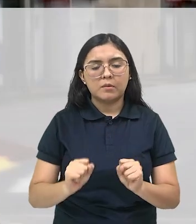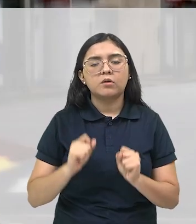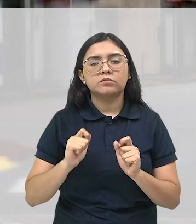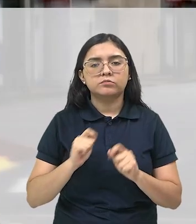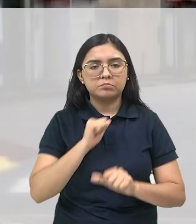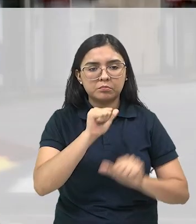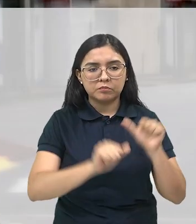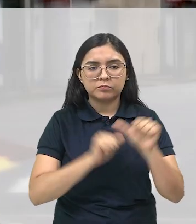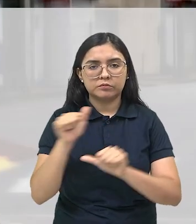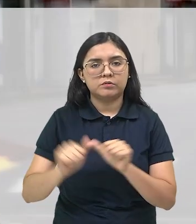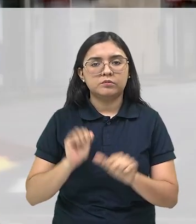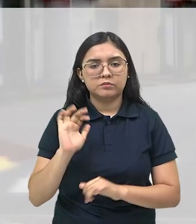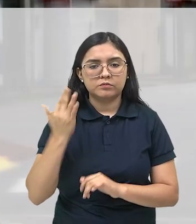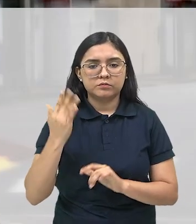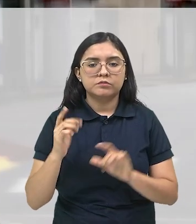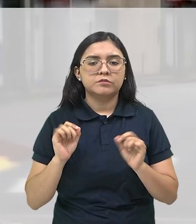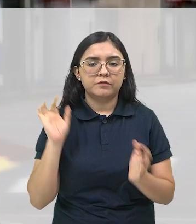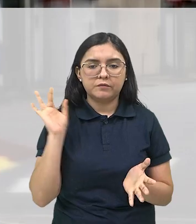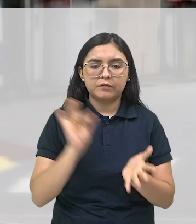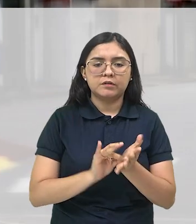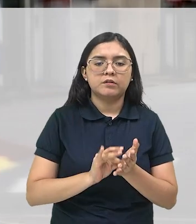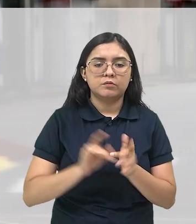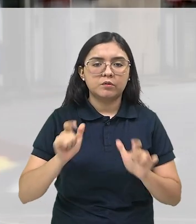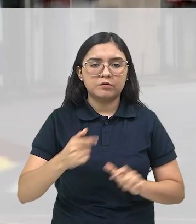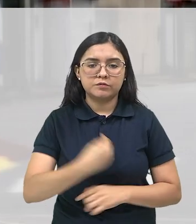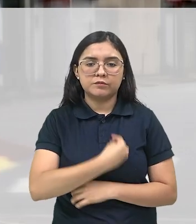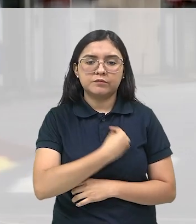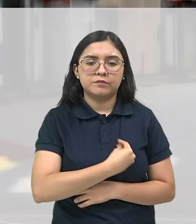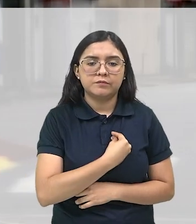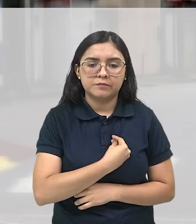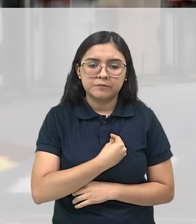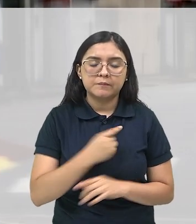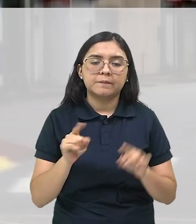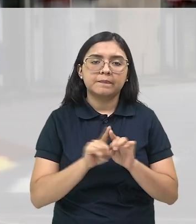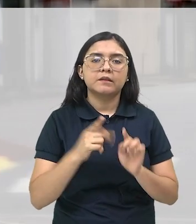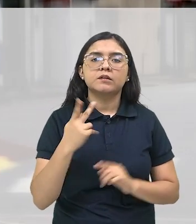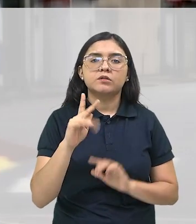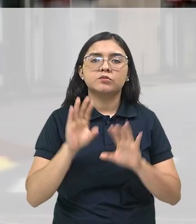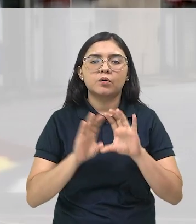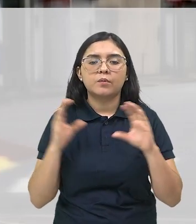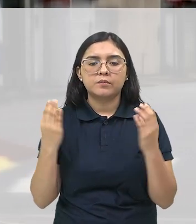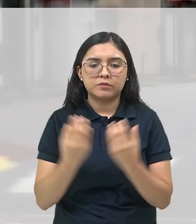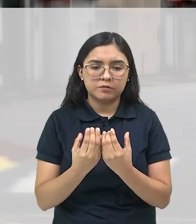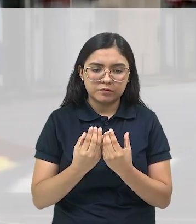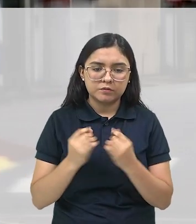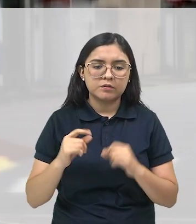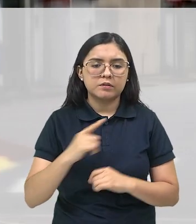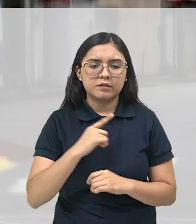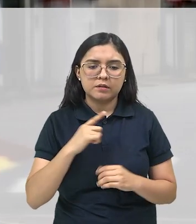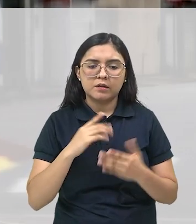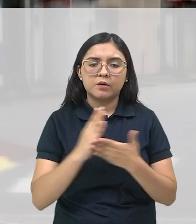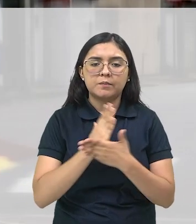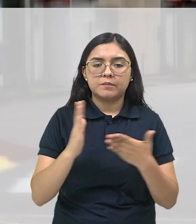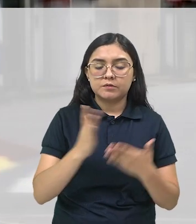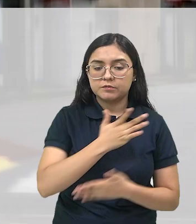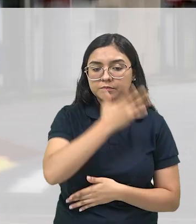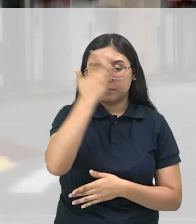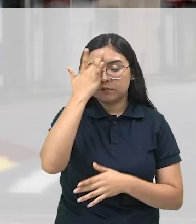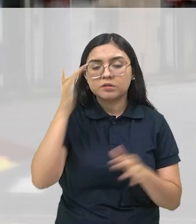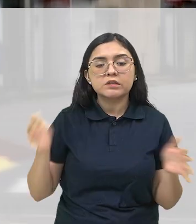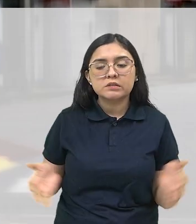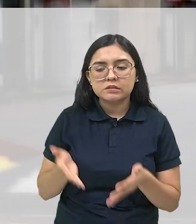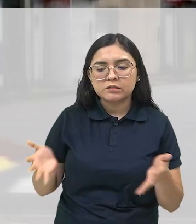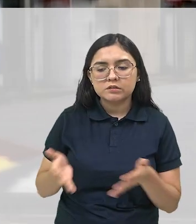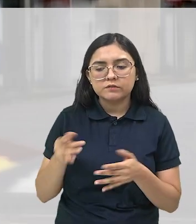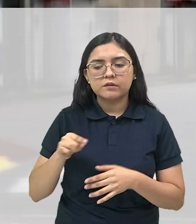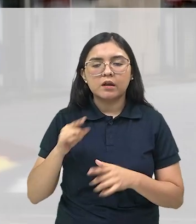as mudanças acontecerem de verdade onde vivem. E por aí, em sua comunidade, existem pessoas que motivam as outras a